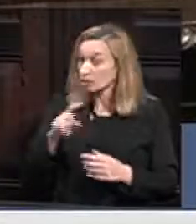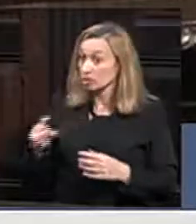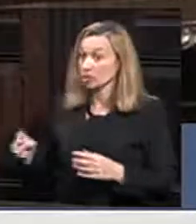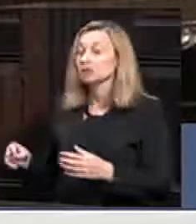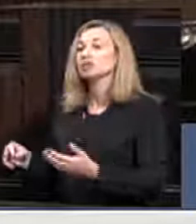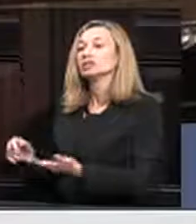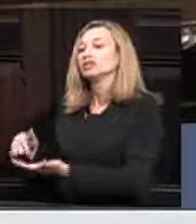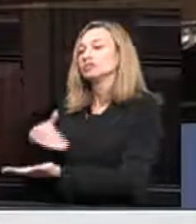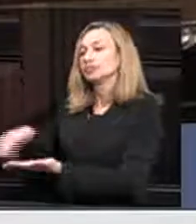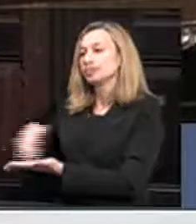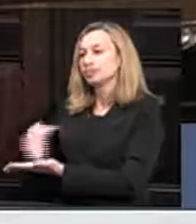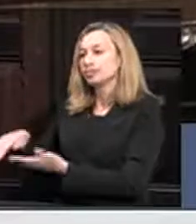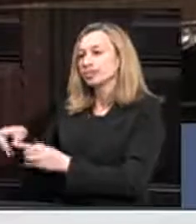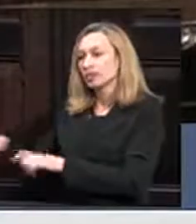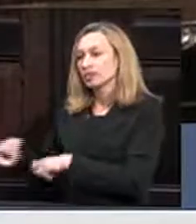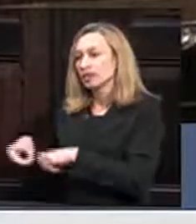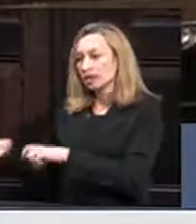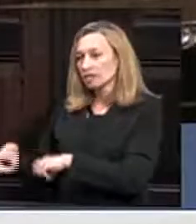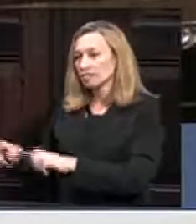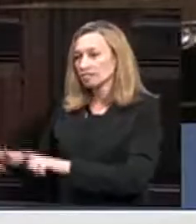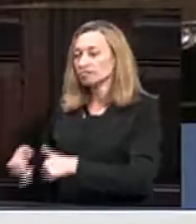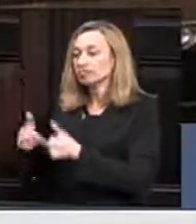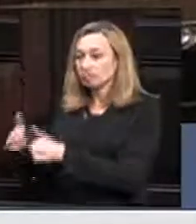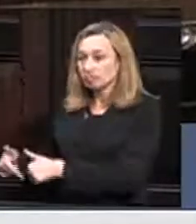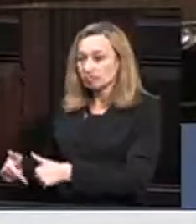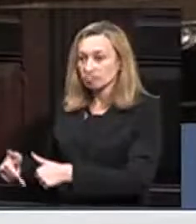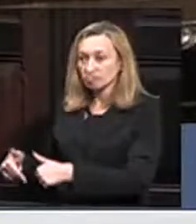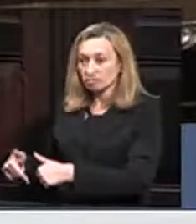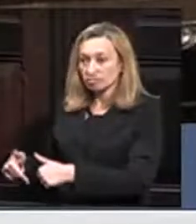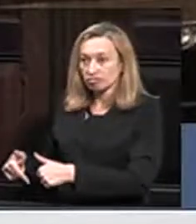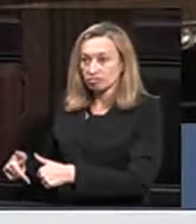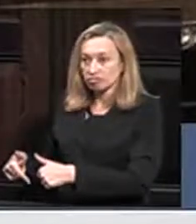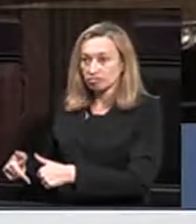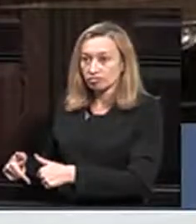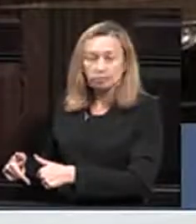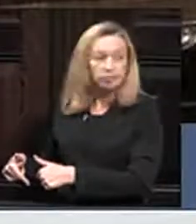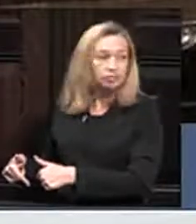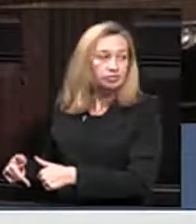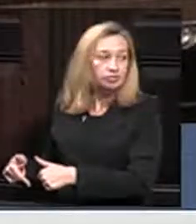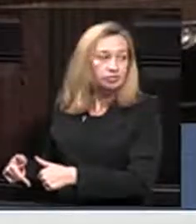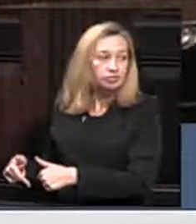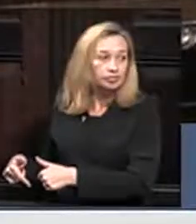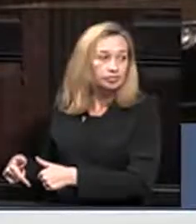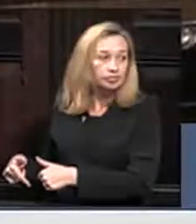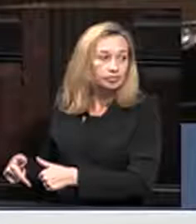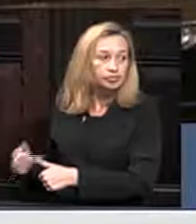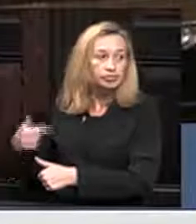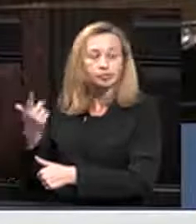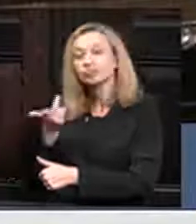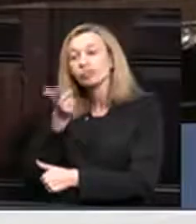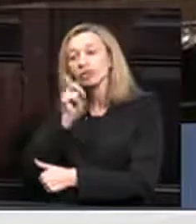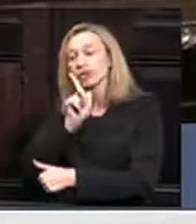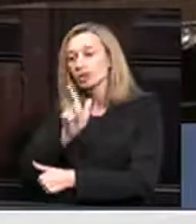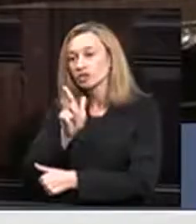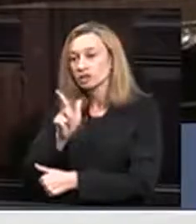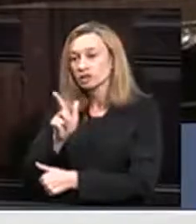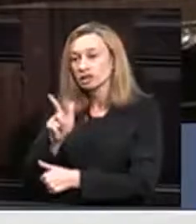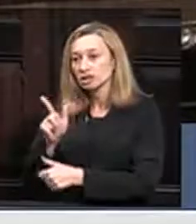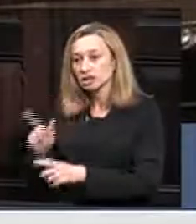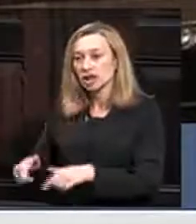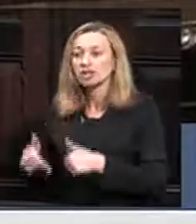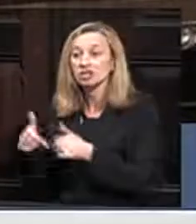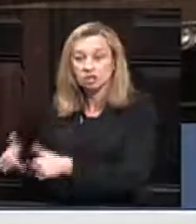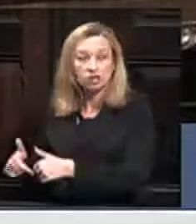os poucos investimentos que ali aconteciam para modernizar os seus instrumentos de fiscalização e,